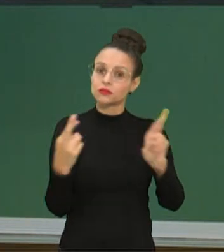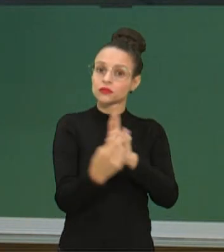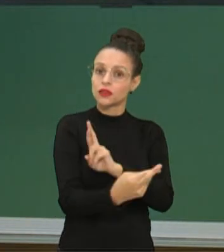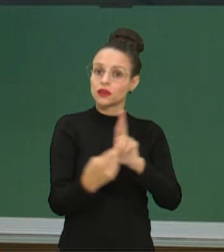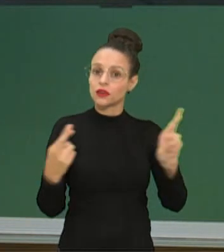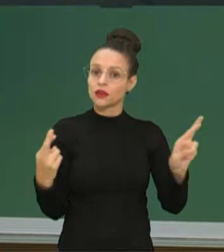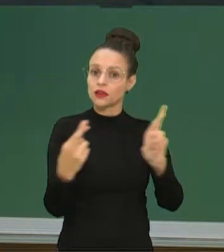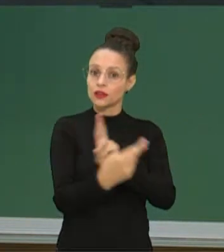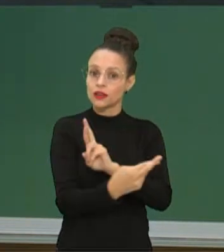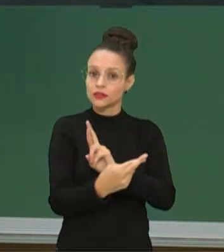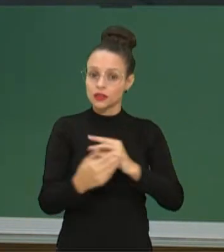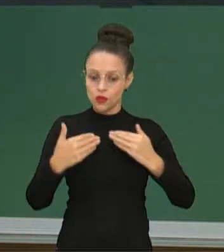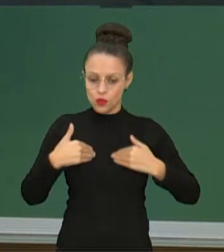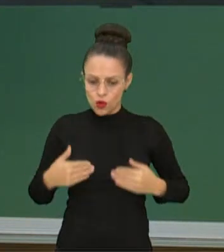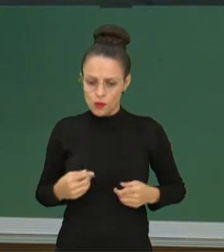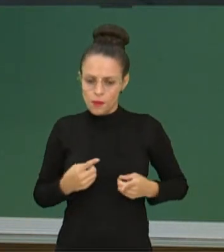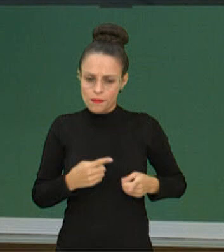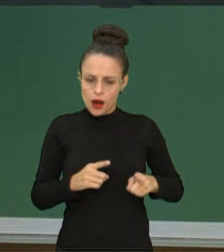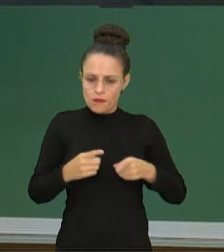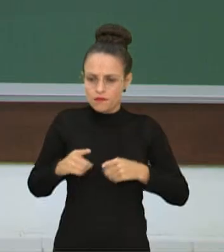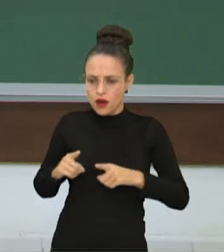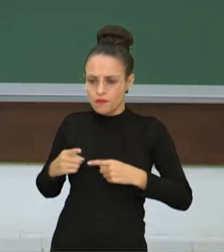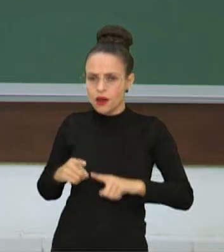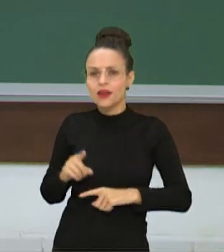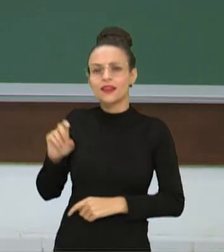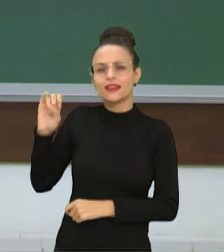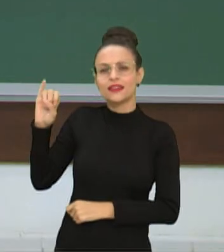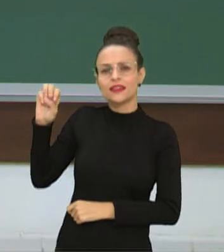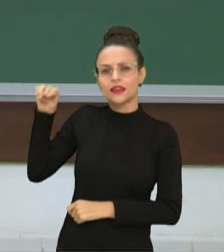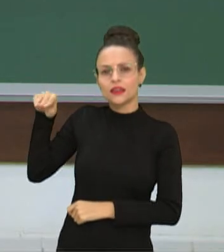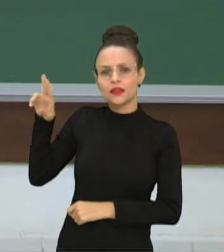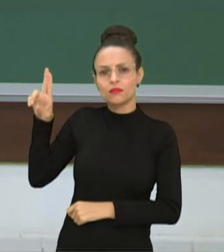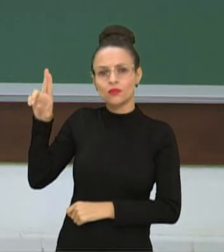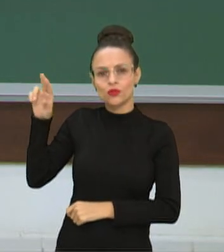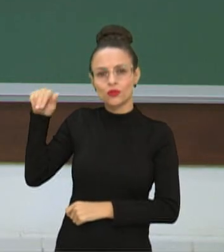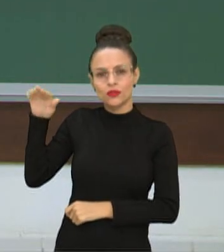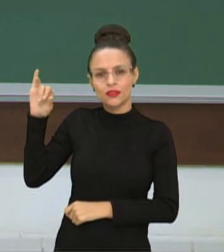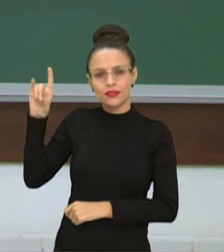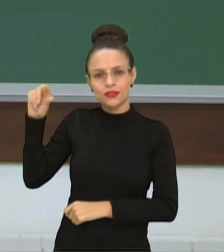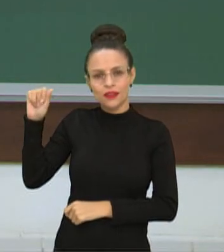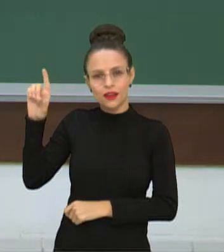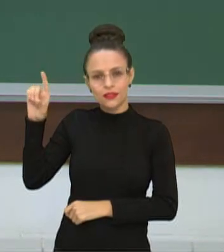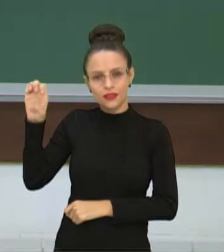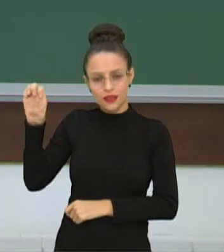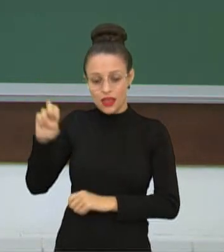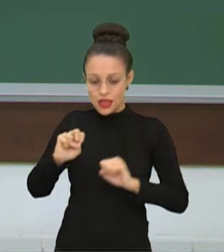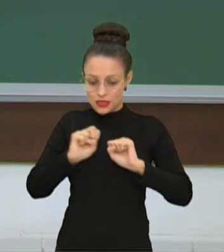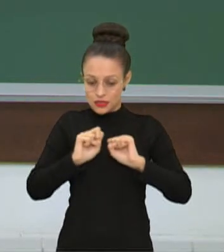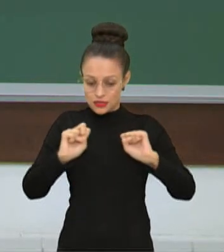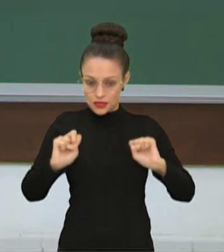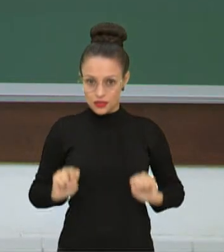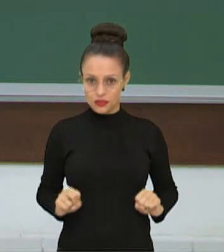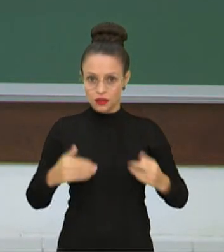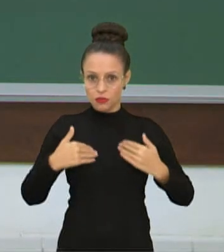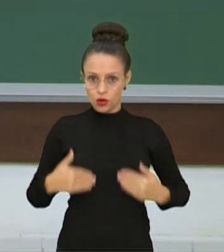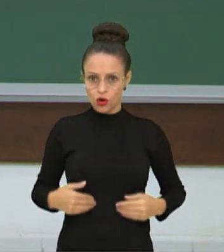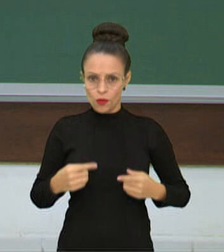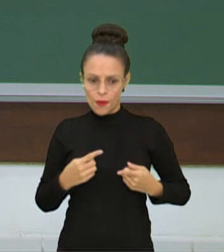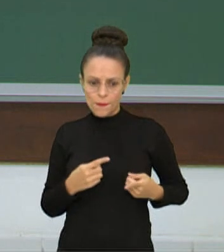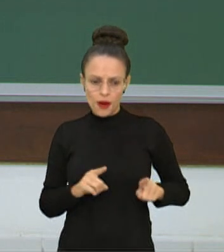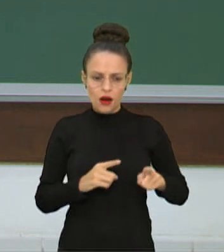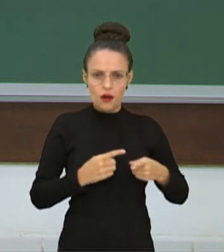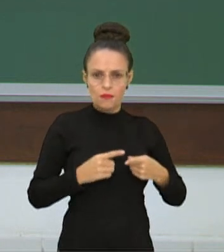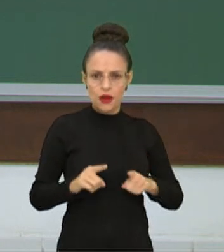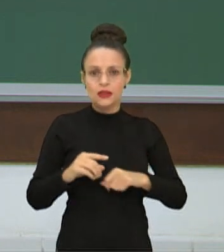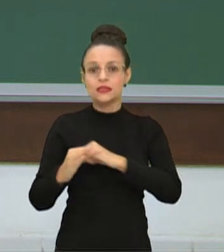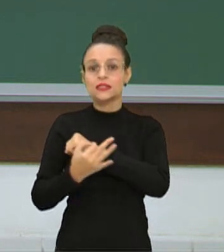nossa imunidade. Você lembra o que é a imunidade? É o nosso sistema de defesa, né? São as nossas